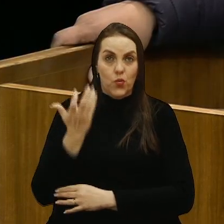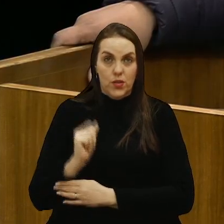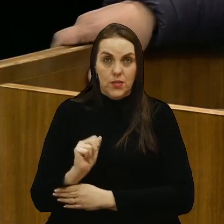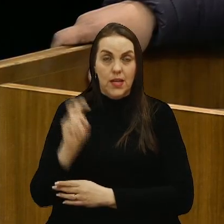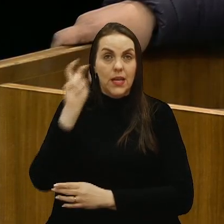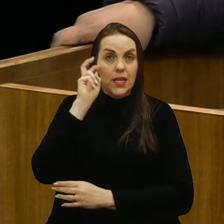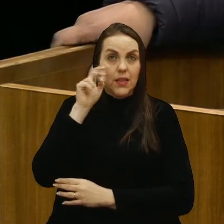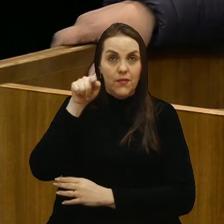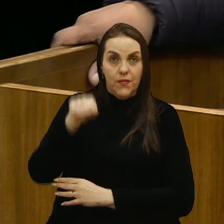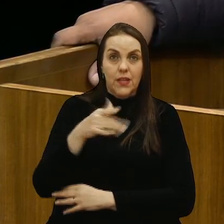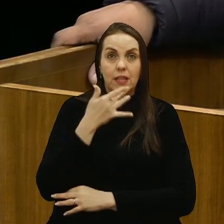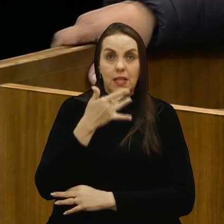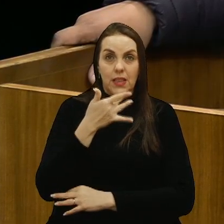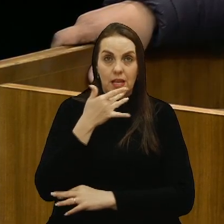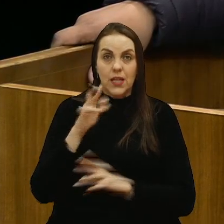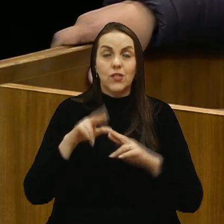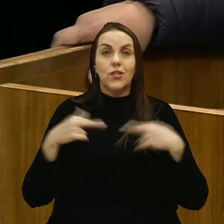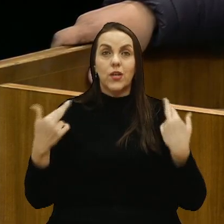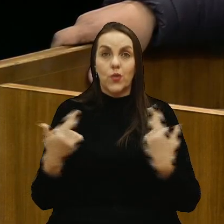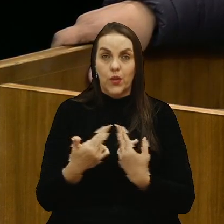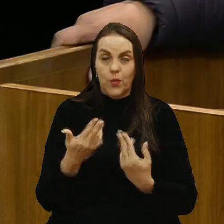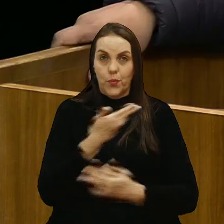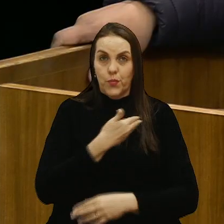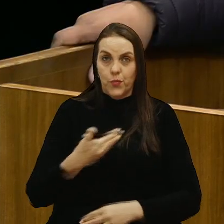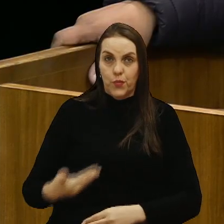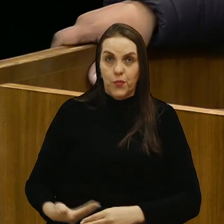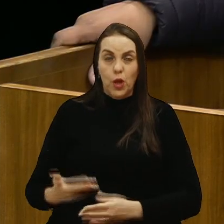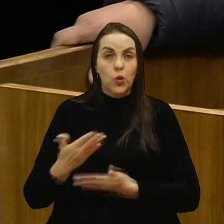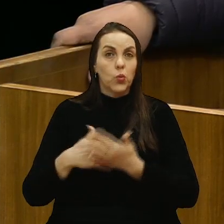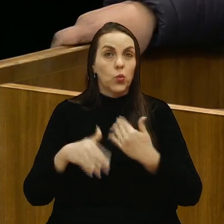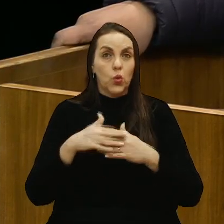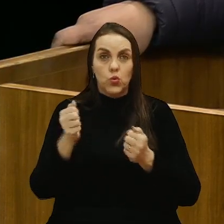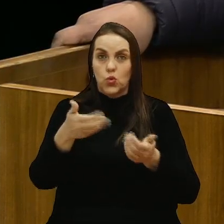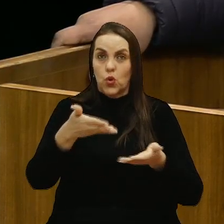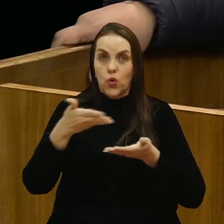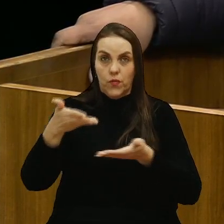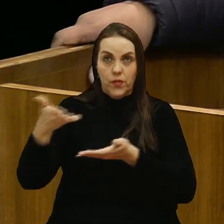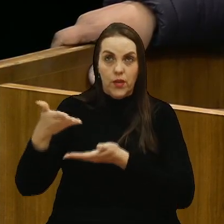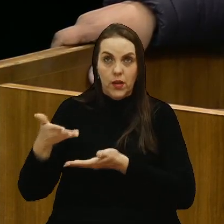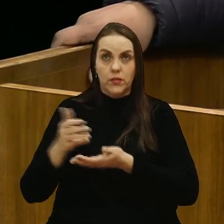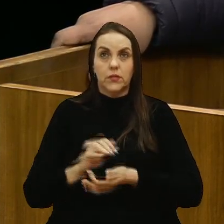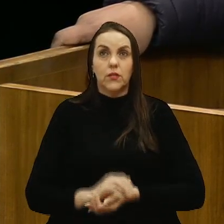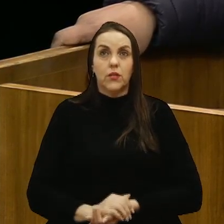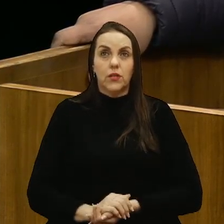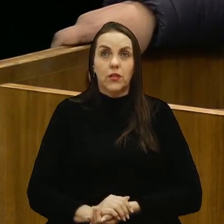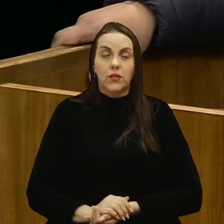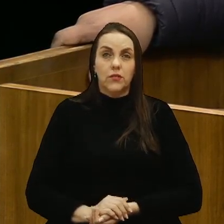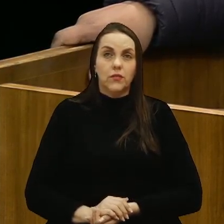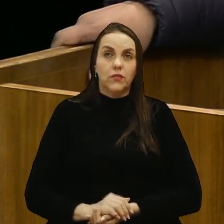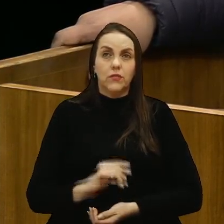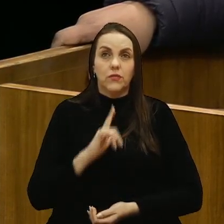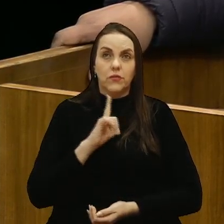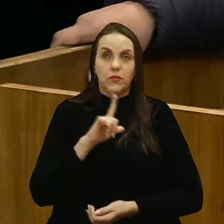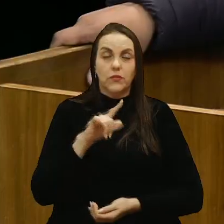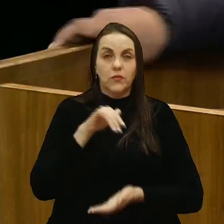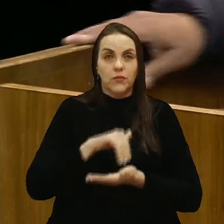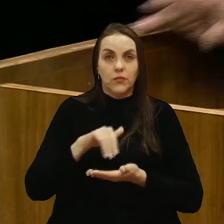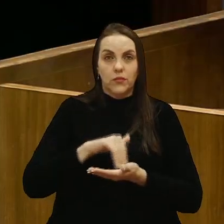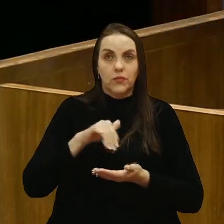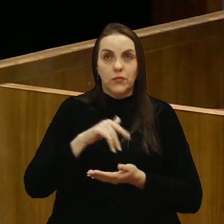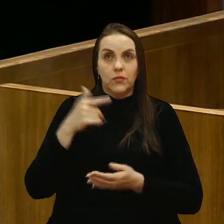à tarde, nós iremos fazer uma reunião pública, onde todos já estão convidados. E eu disse para a secretária, ontem,